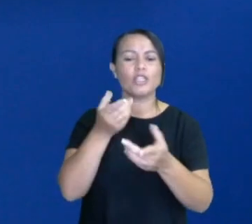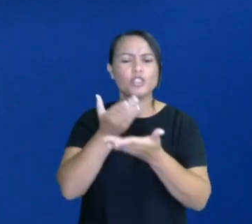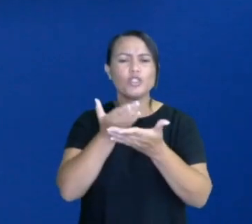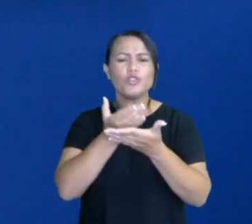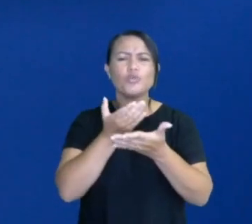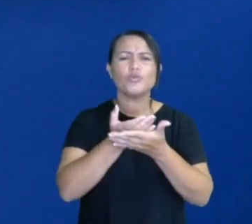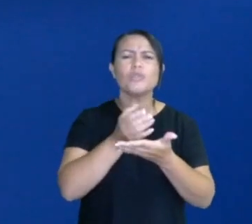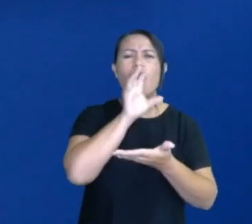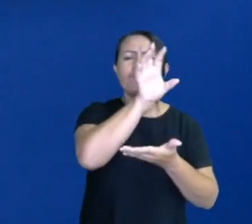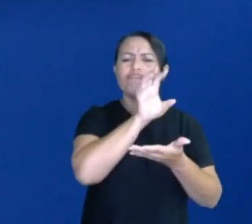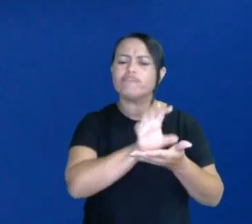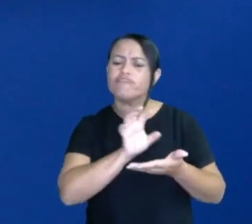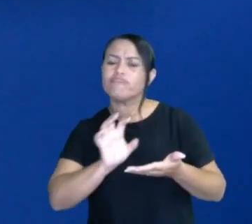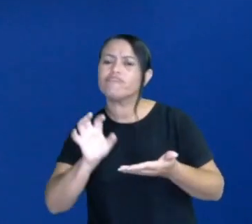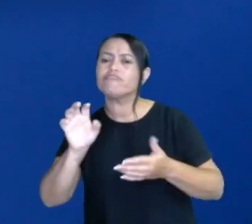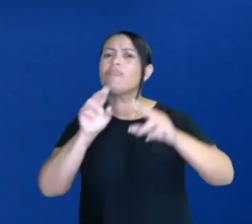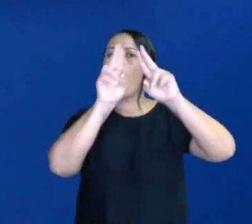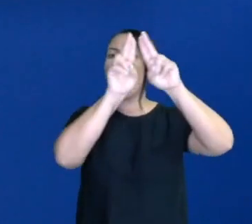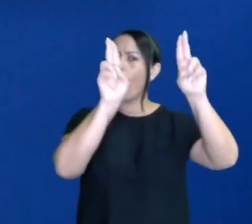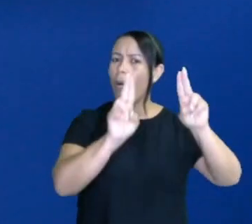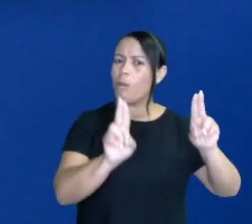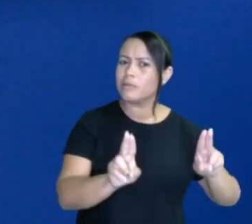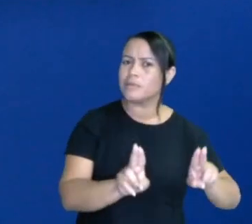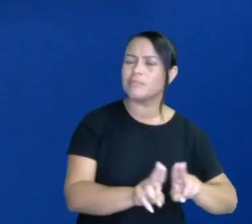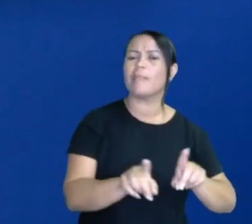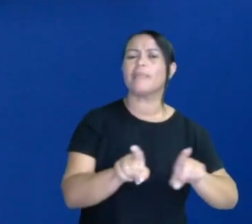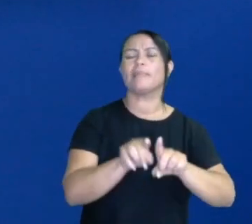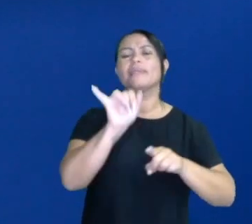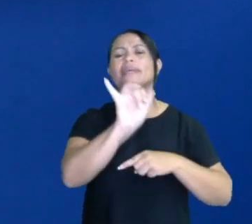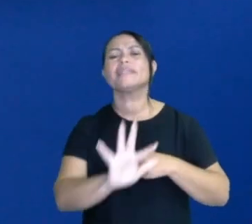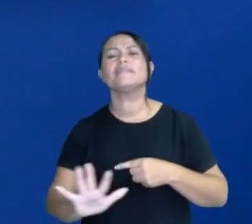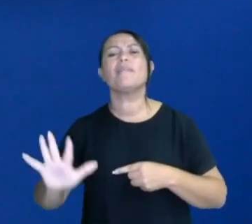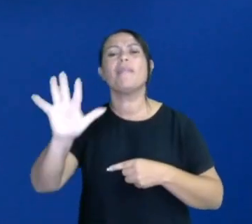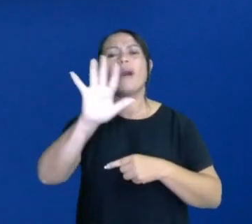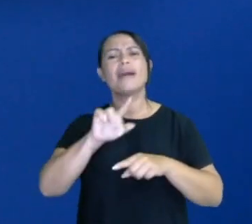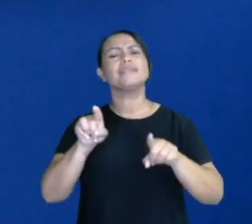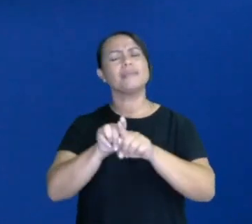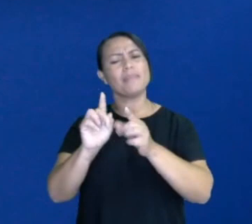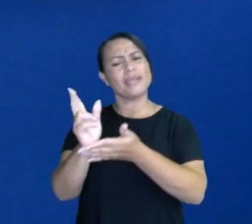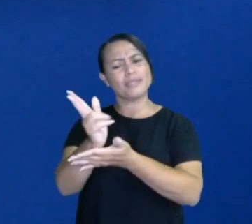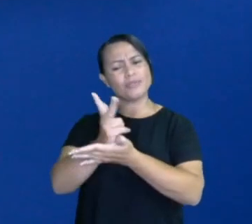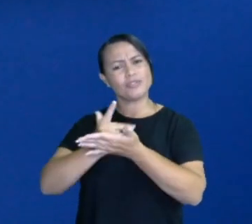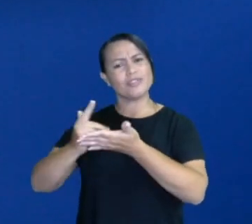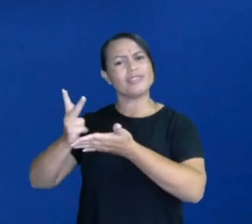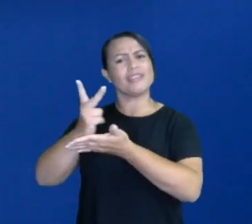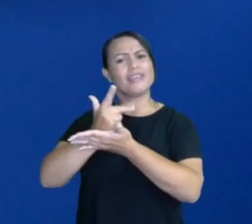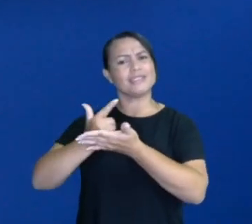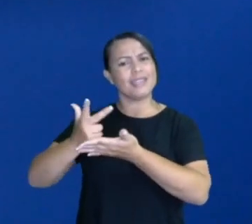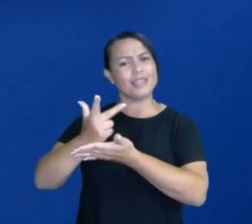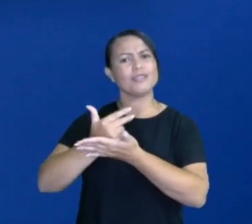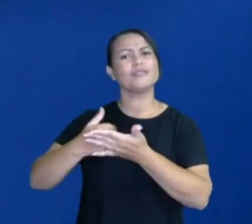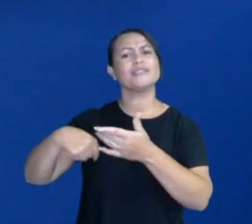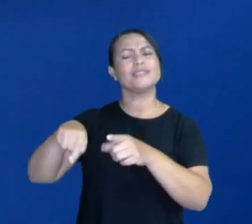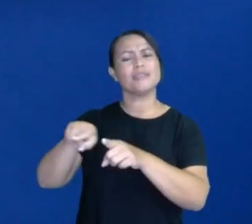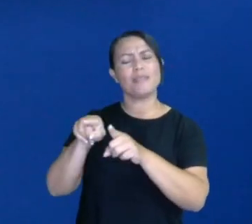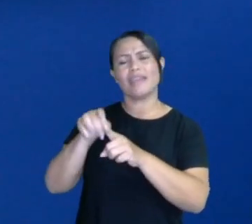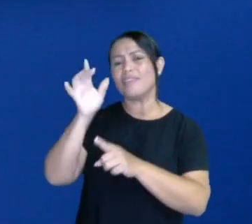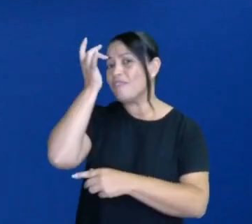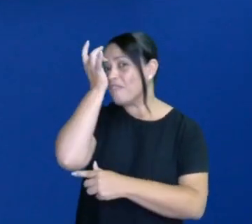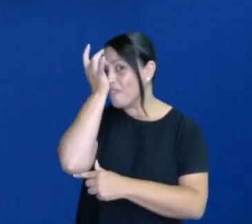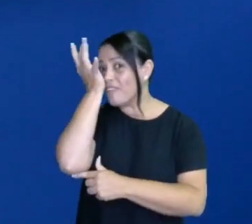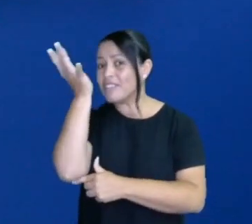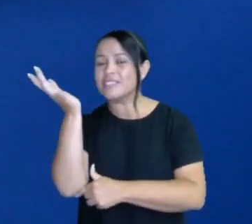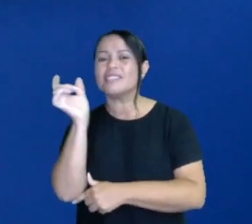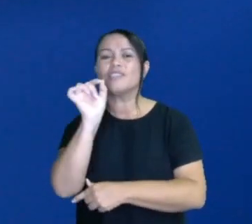gente estuda a partir dos mapas, das imagens e de desenhos em forma também de croquis que